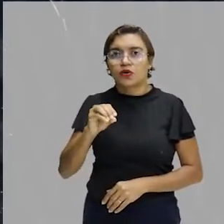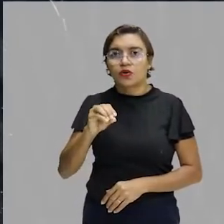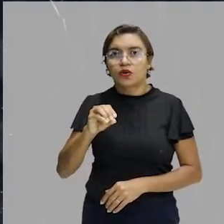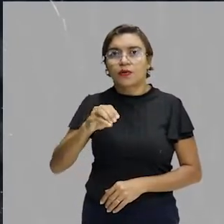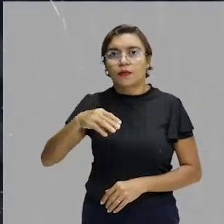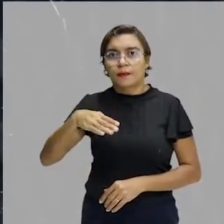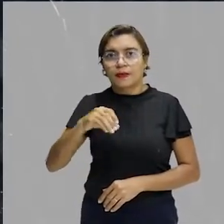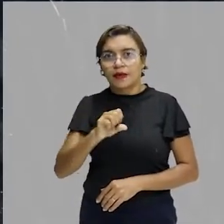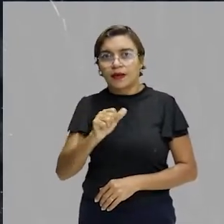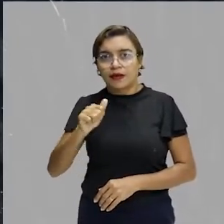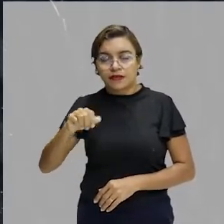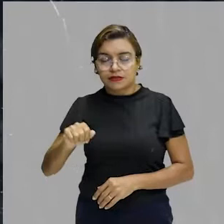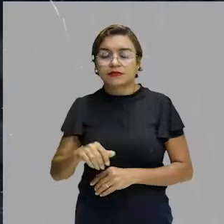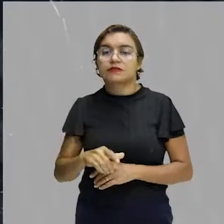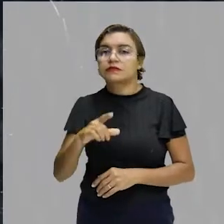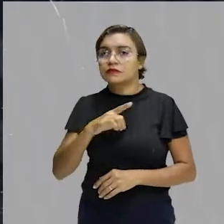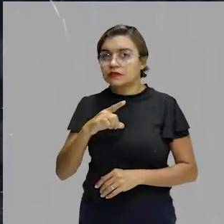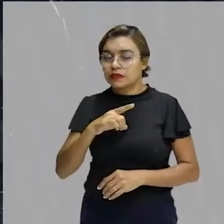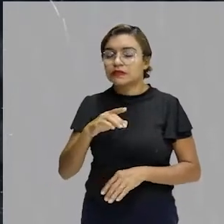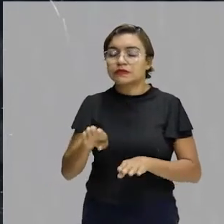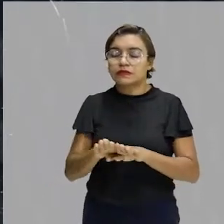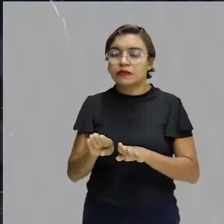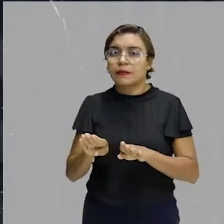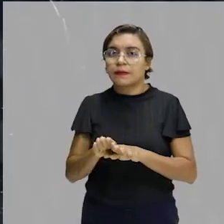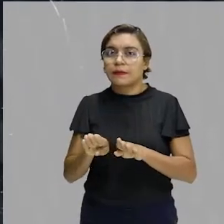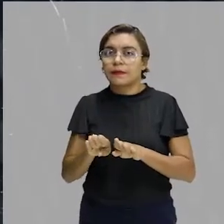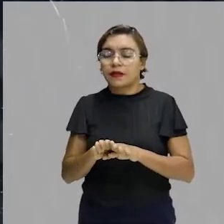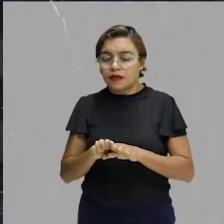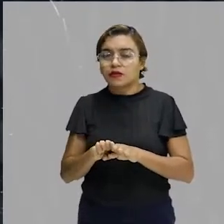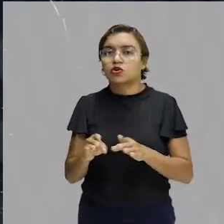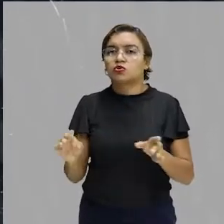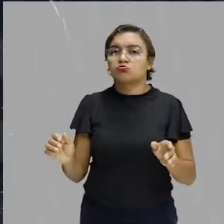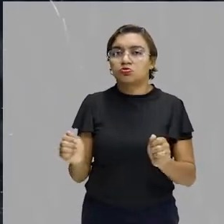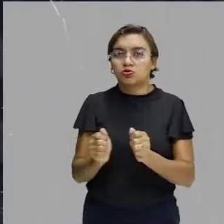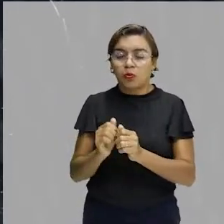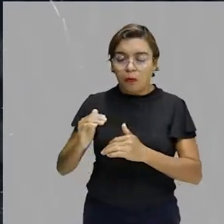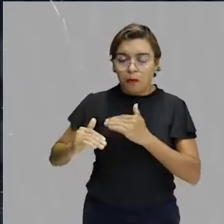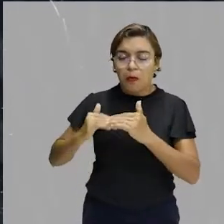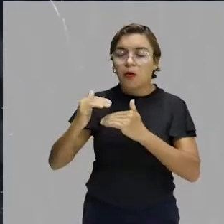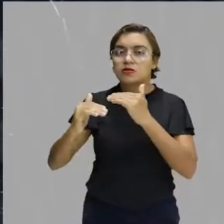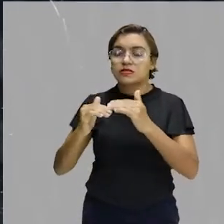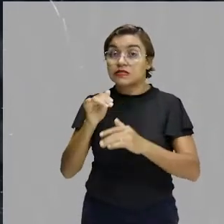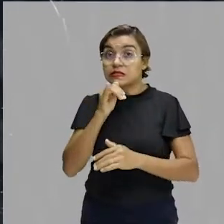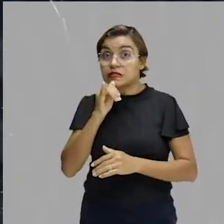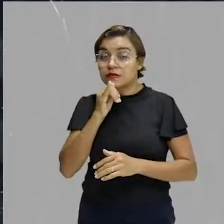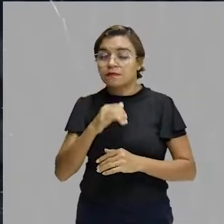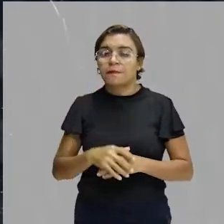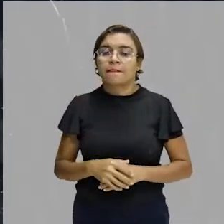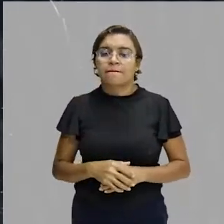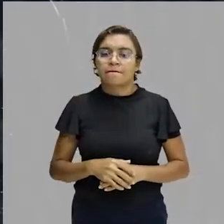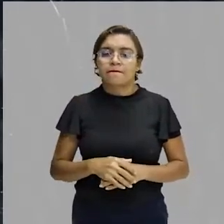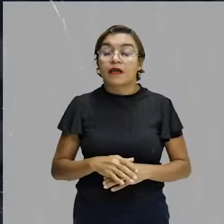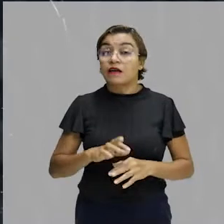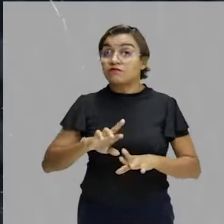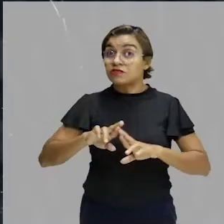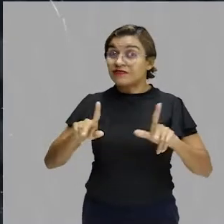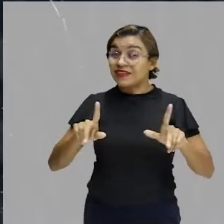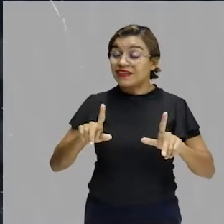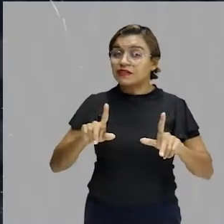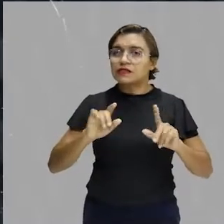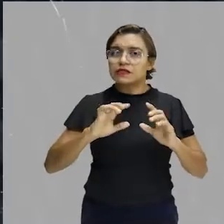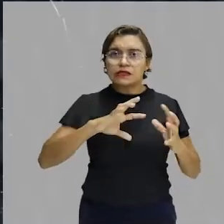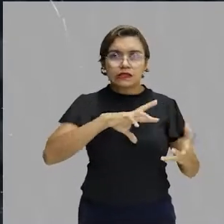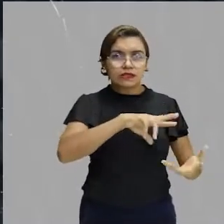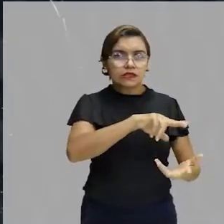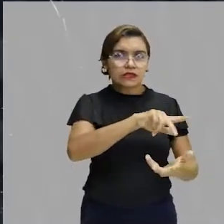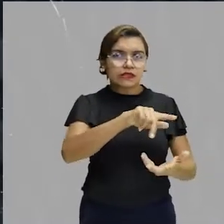perceber a energia eólica estando inseridas nesse processo, diferentemente do mundo. A gente vai falar mais à frente. Mas quando a gente vai analisar a